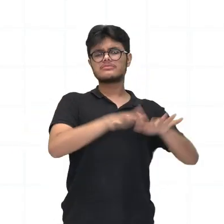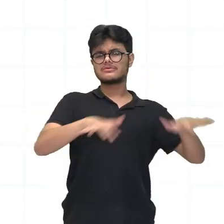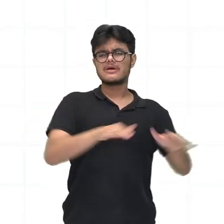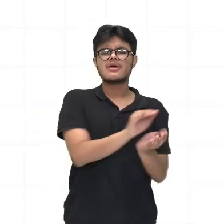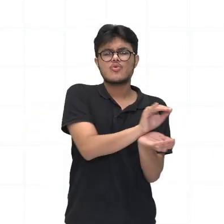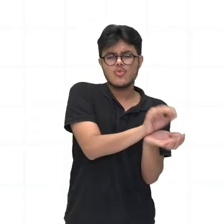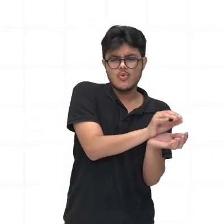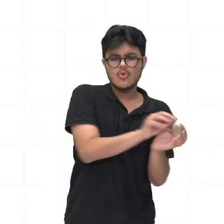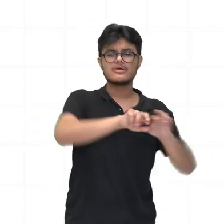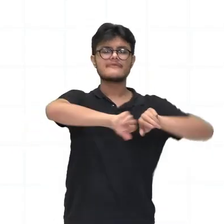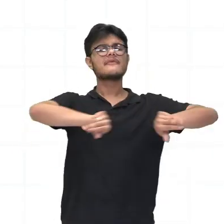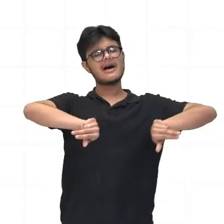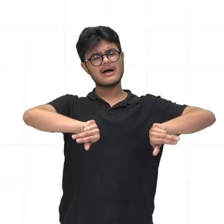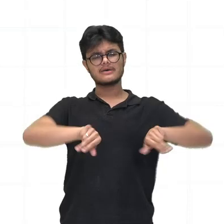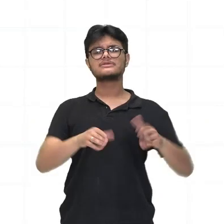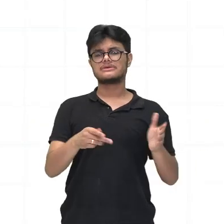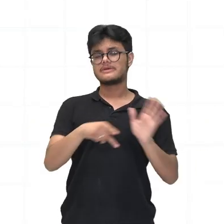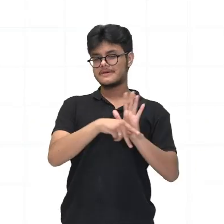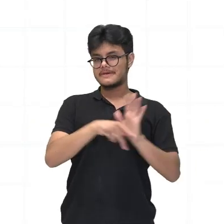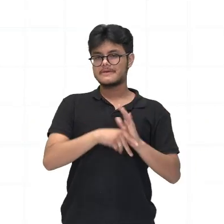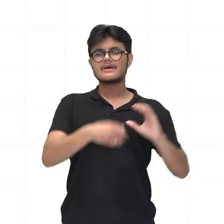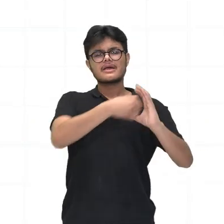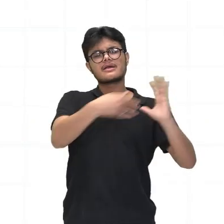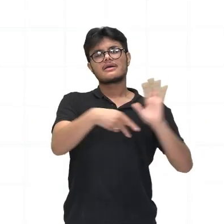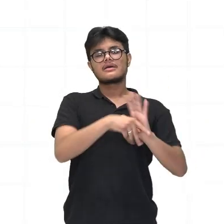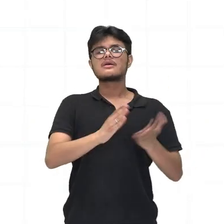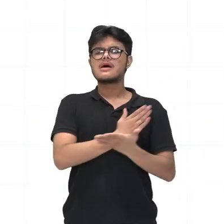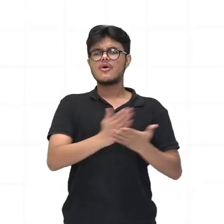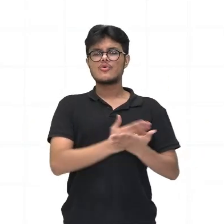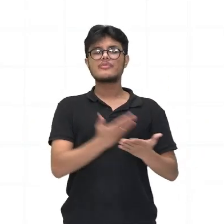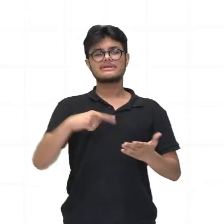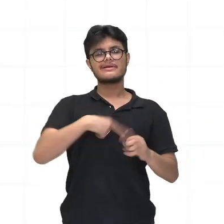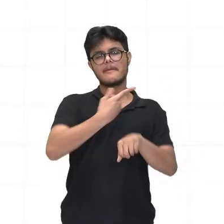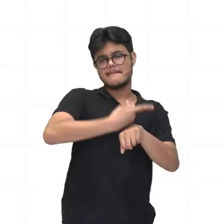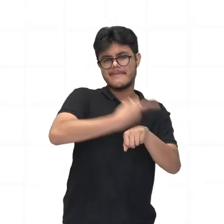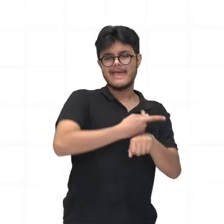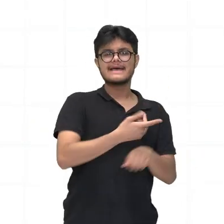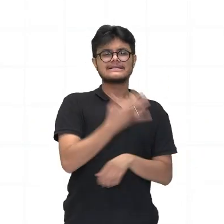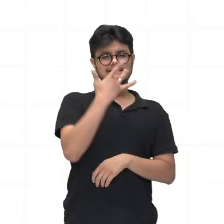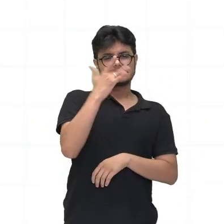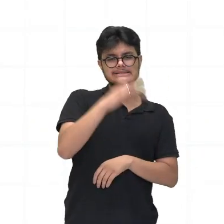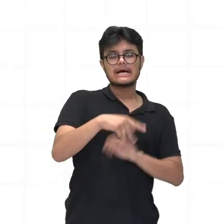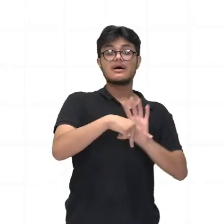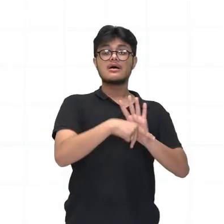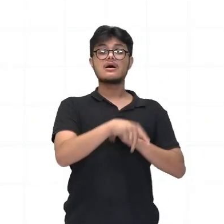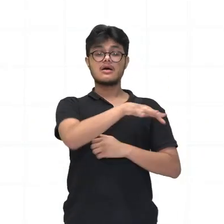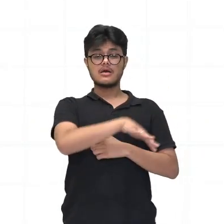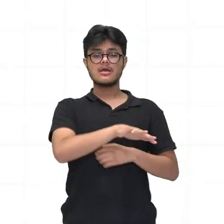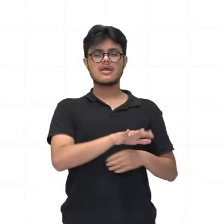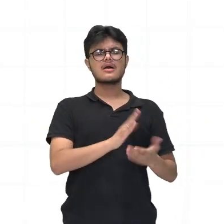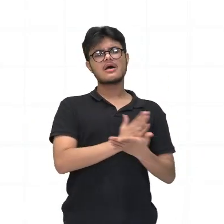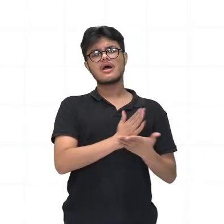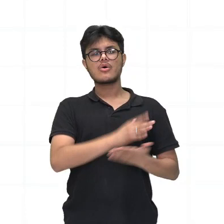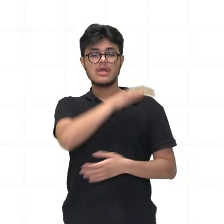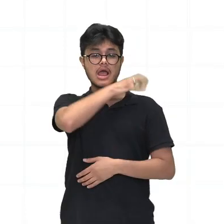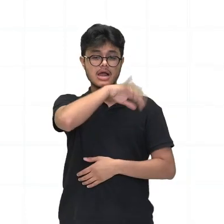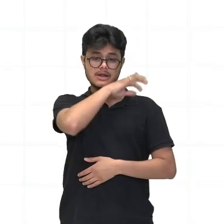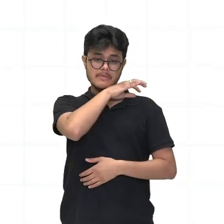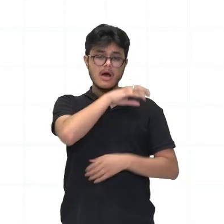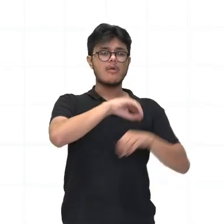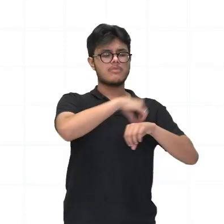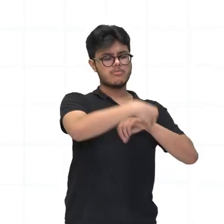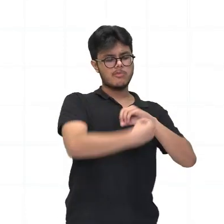formas, vários tipos de conchas. Algumas têm pérolas dentro, outras têm pequenos animais moluscos que